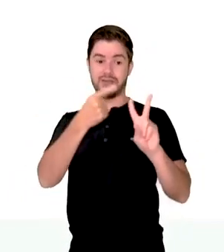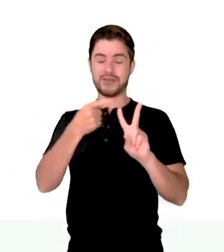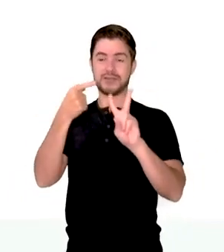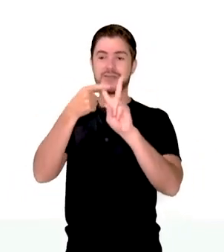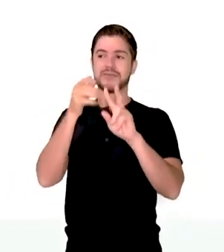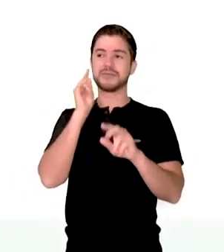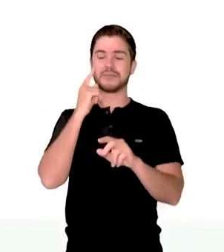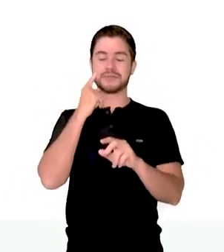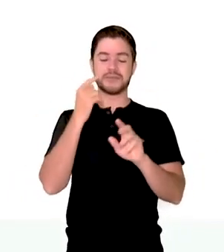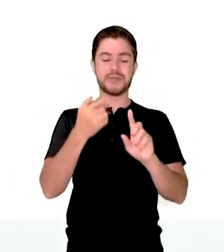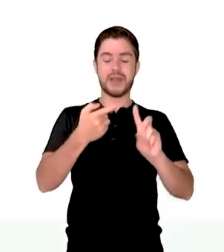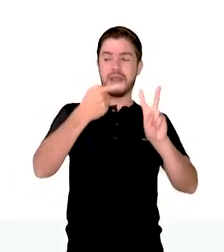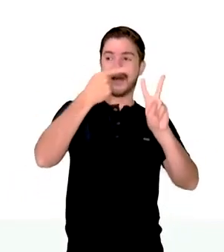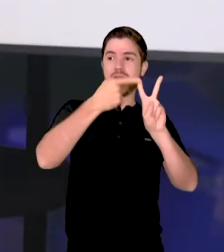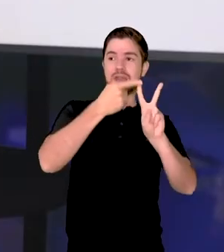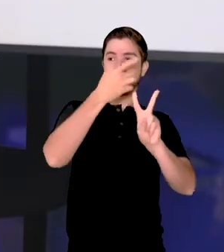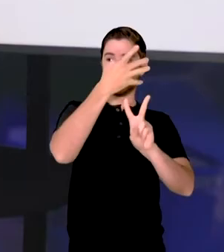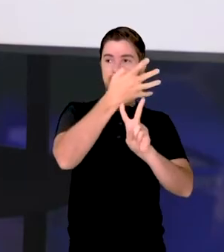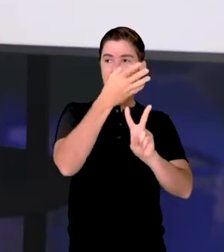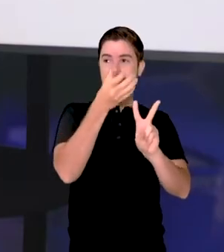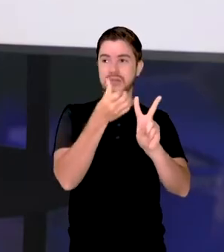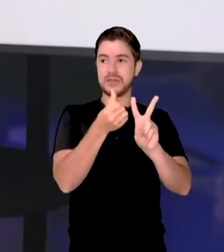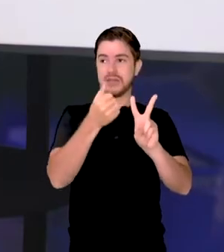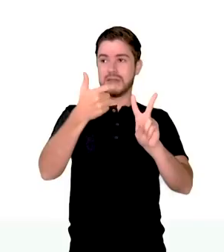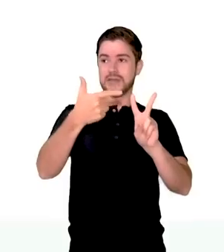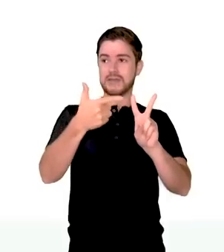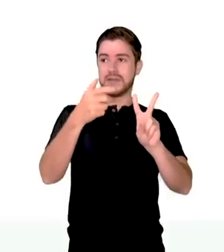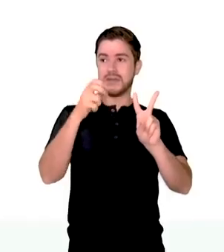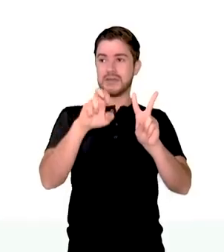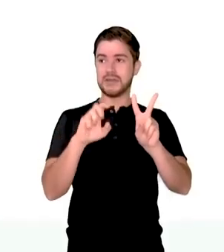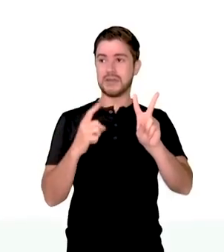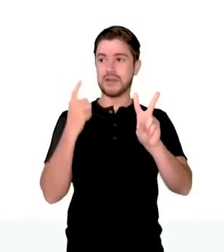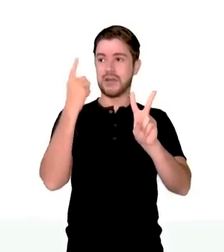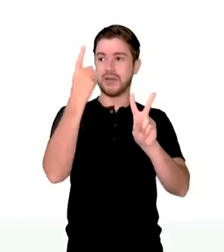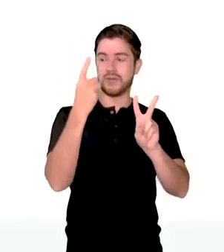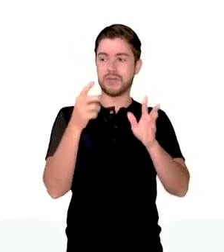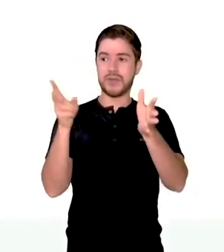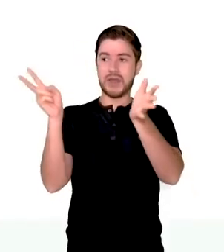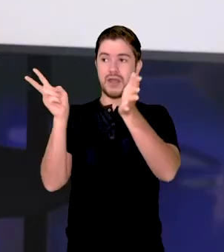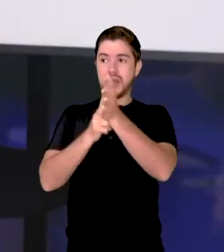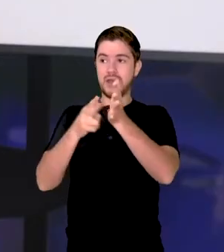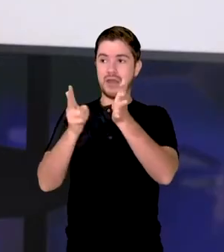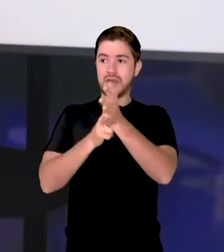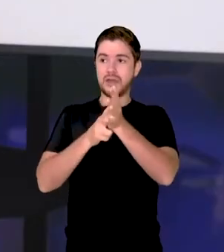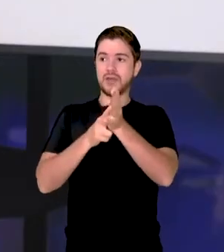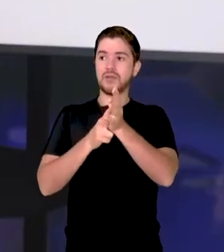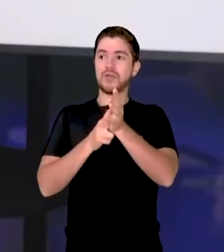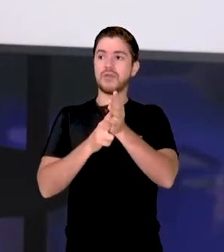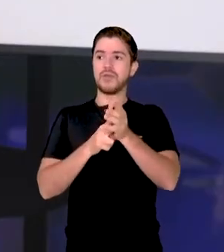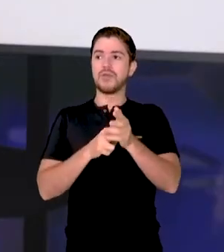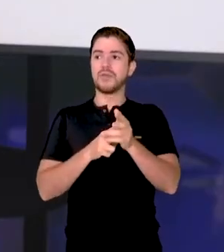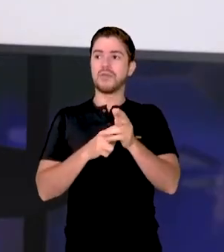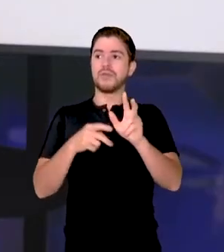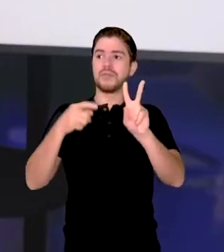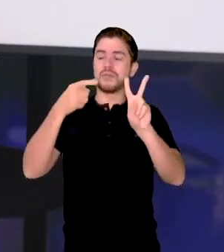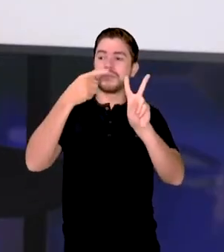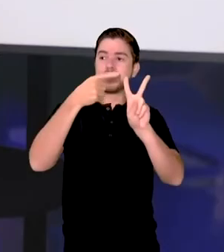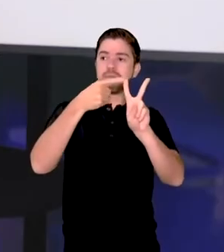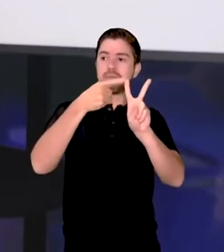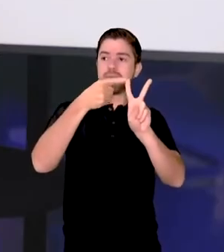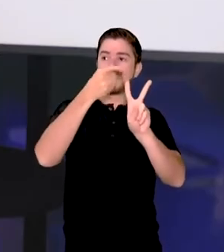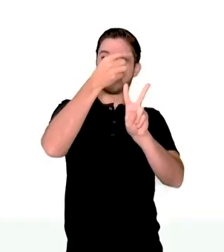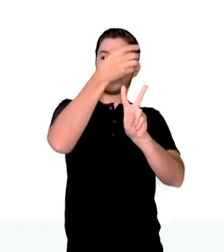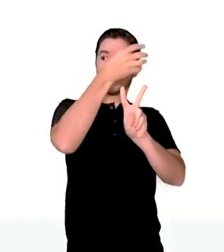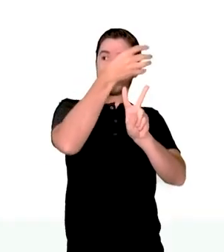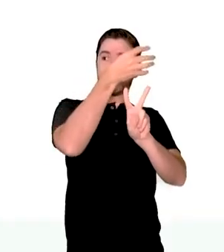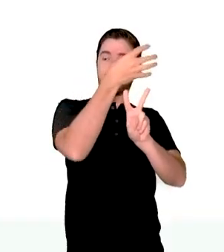raiz quarta de 625 é a raiz quarta de 625 tem uma dica